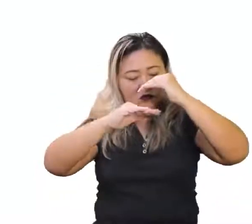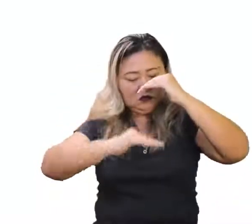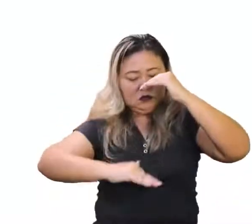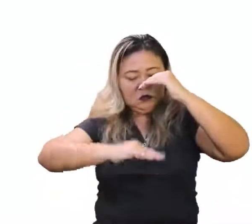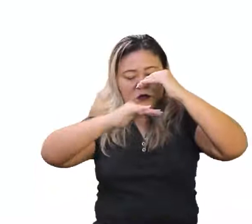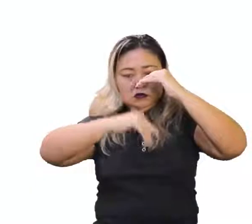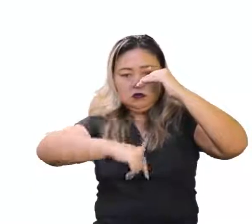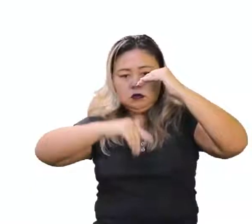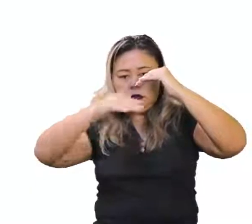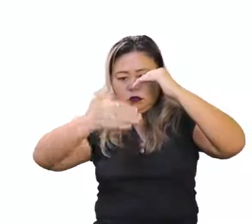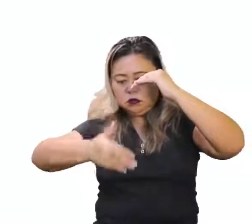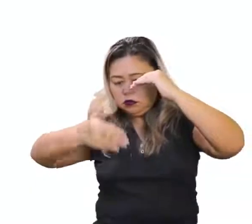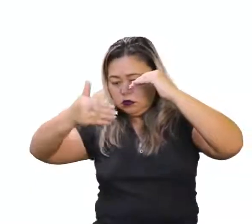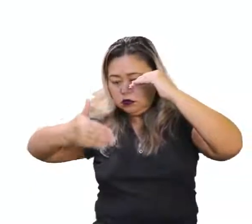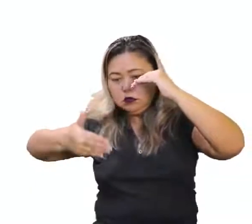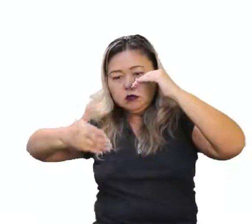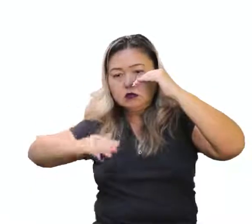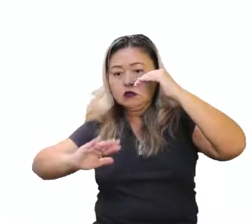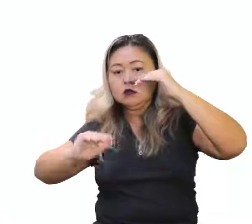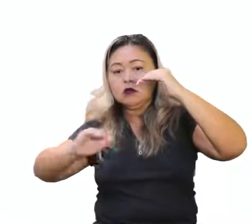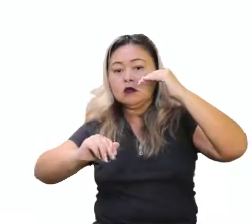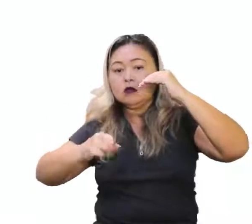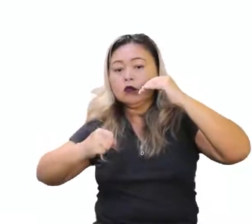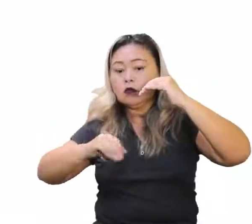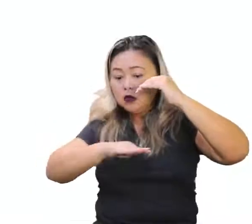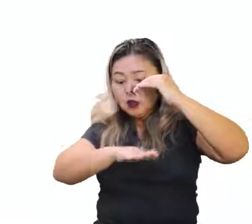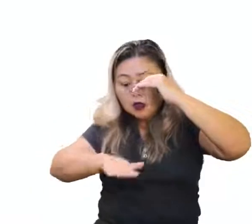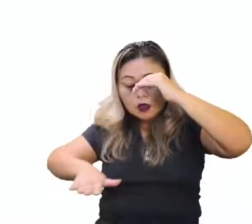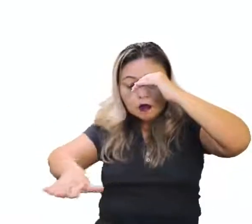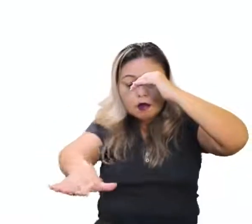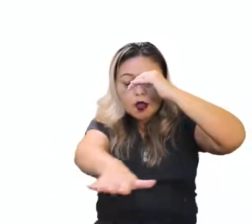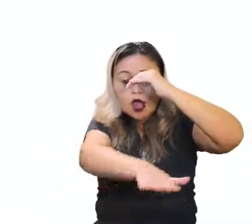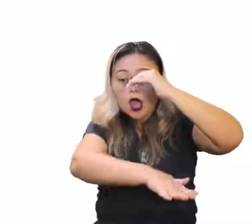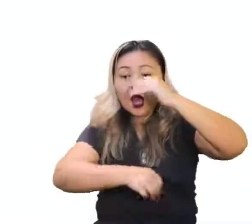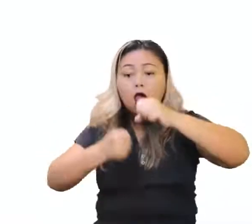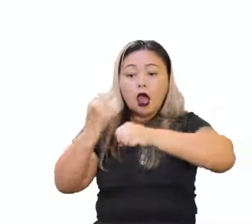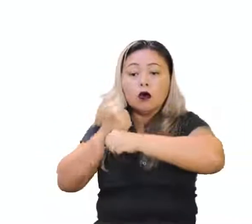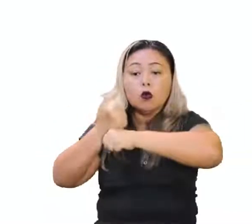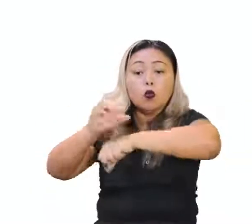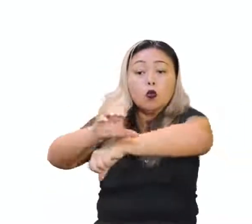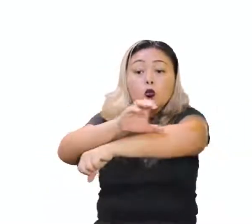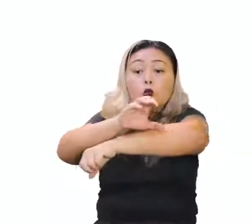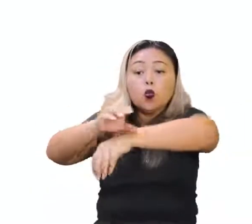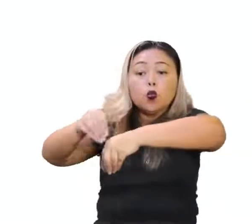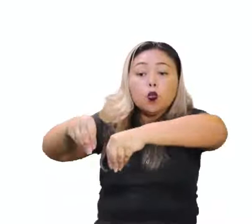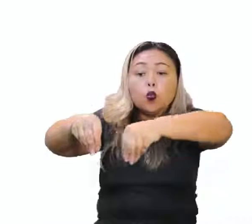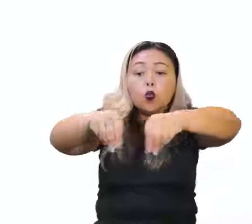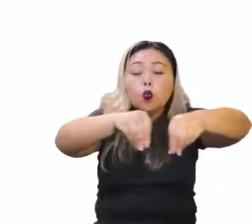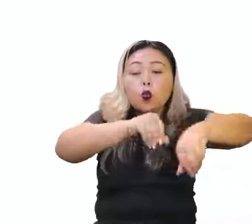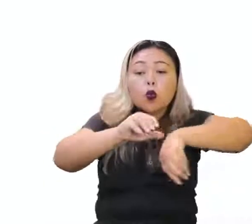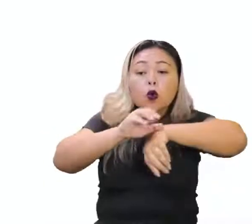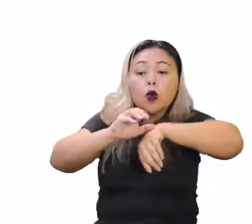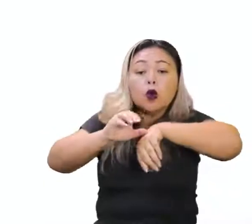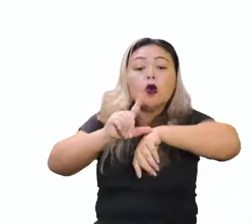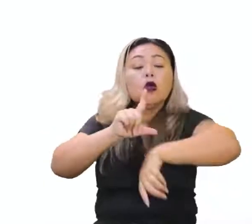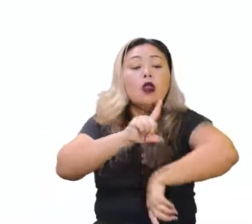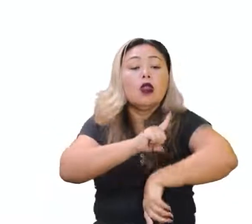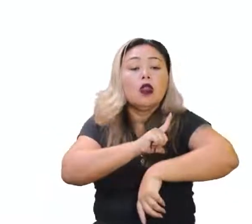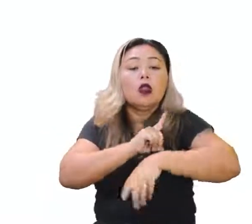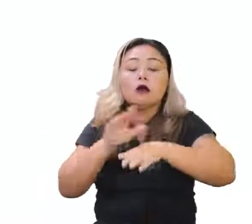altura, todo a alvenaria, a parte de baixo é de alvenaria e tem